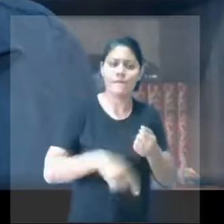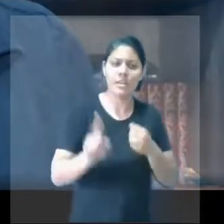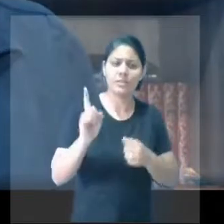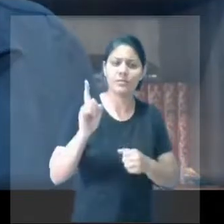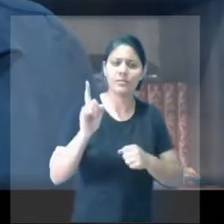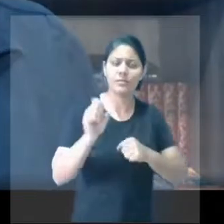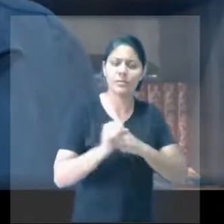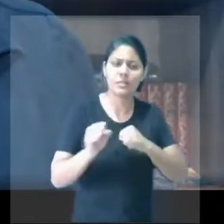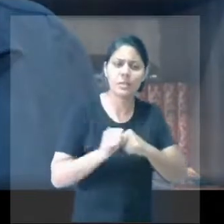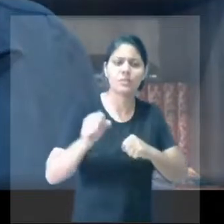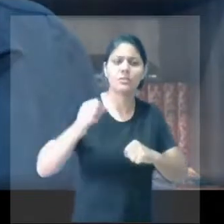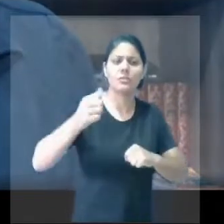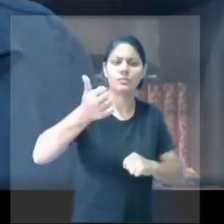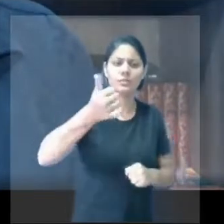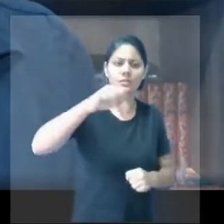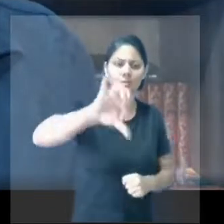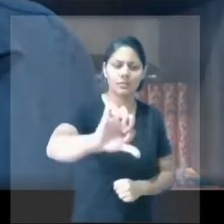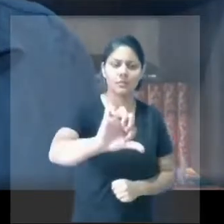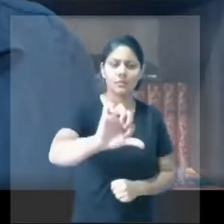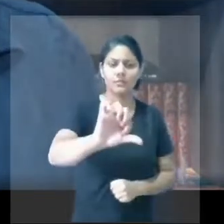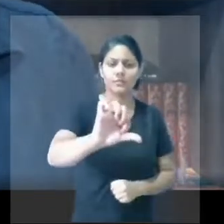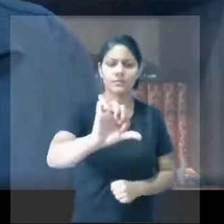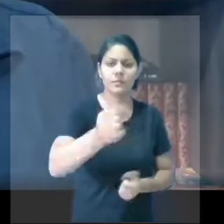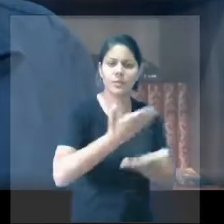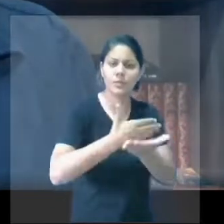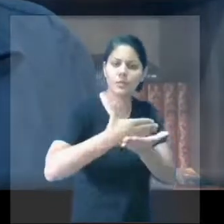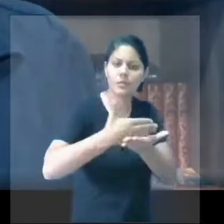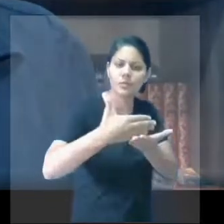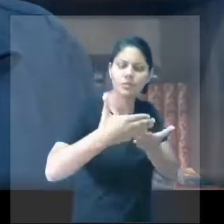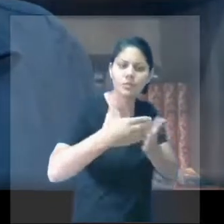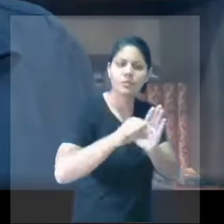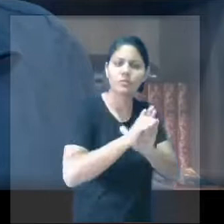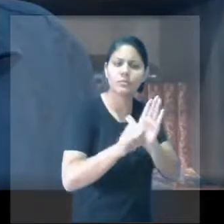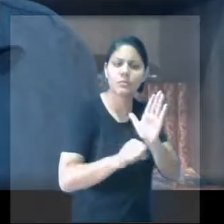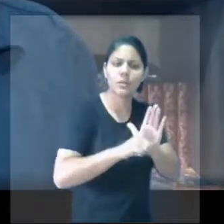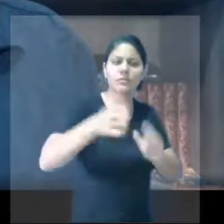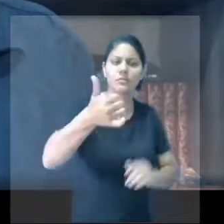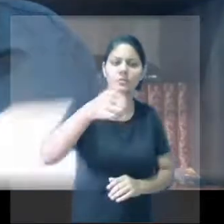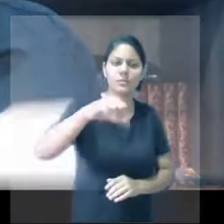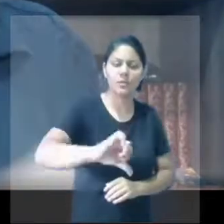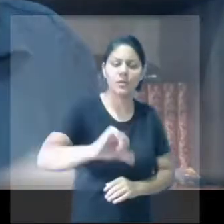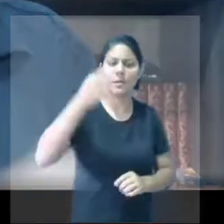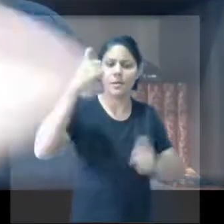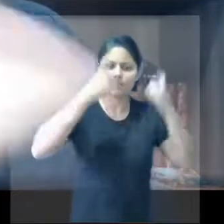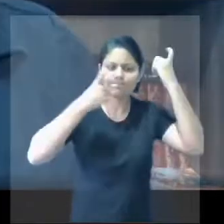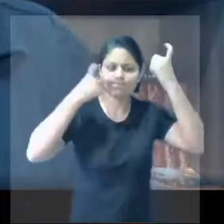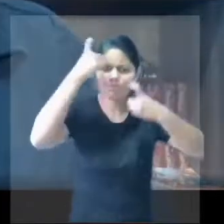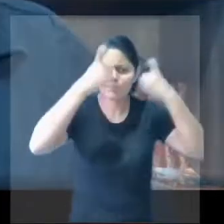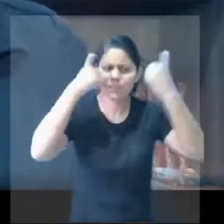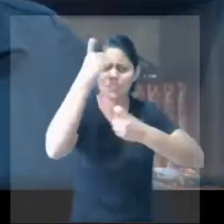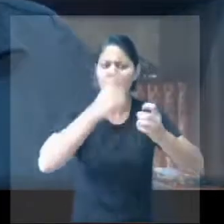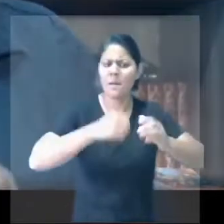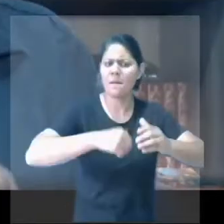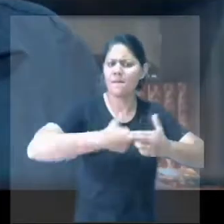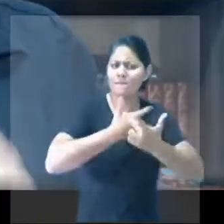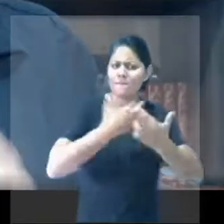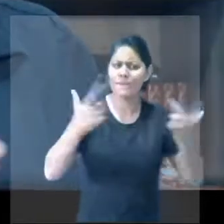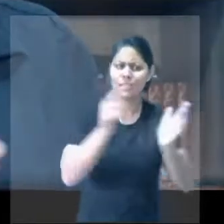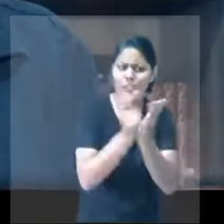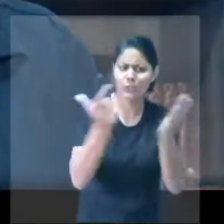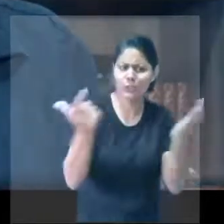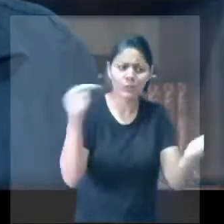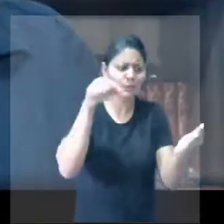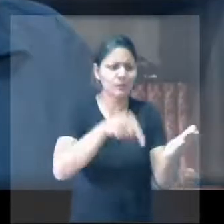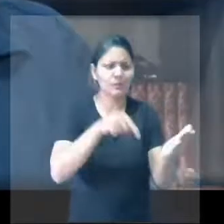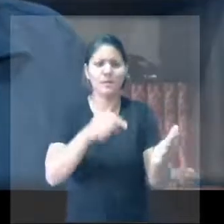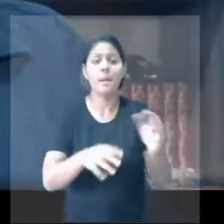como o ensaio do Sainte Beuve já apresenta, começou a surgir essa preocupação de que existiam muitos livros. E alguns livros